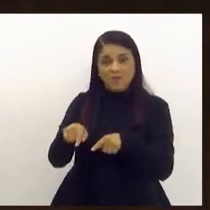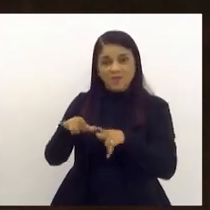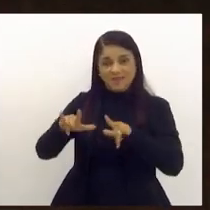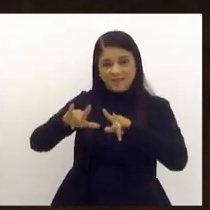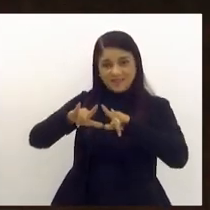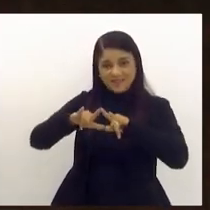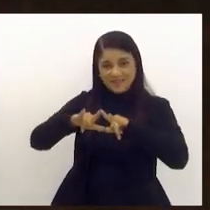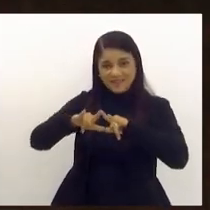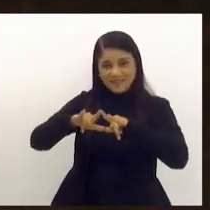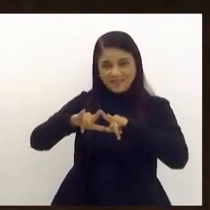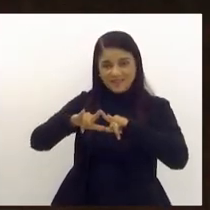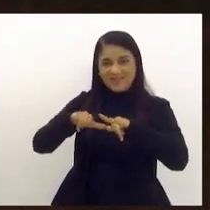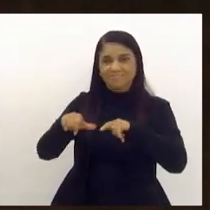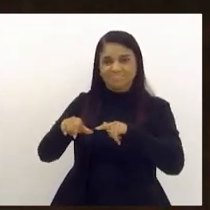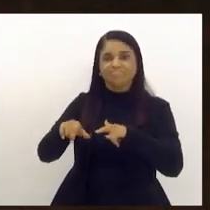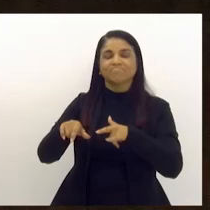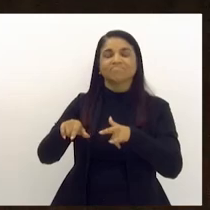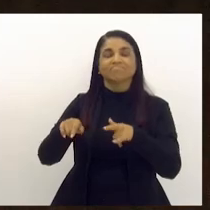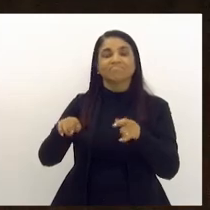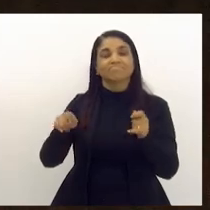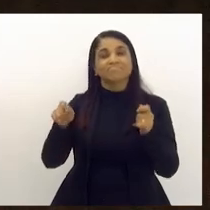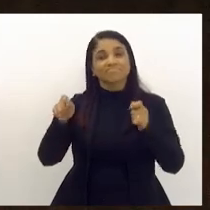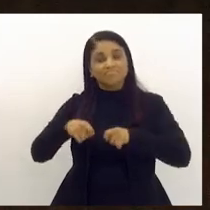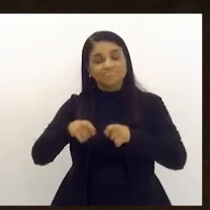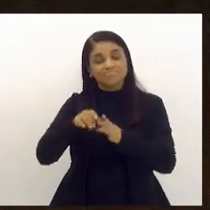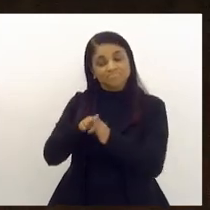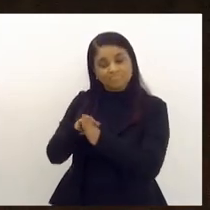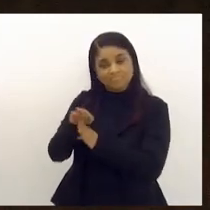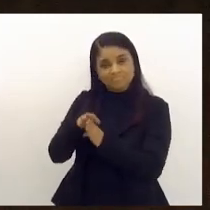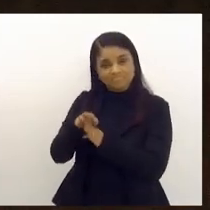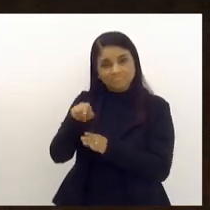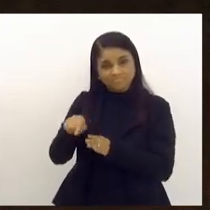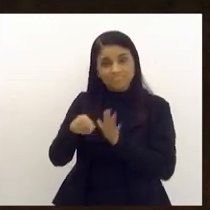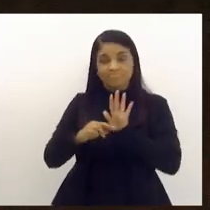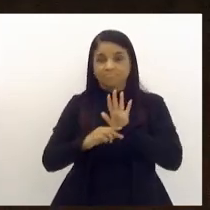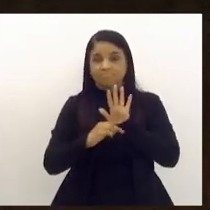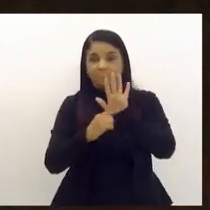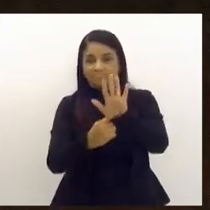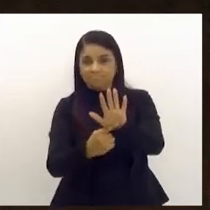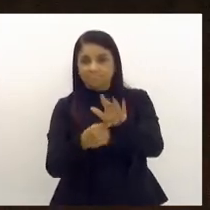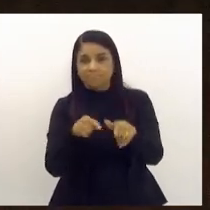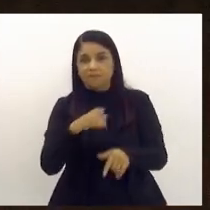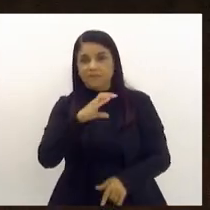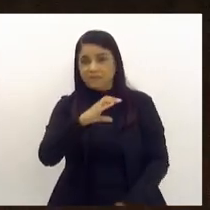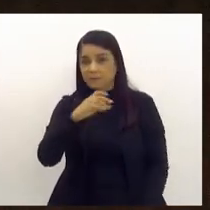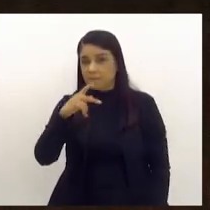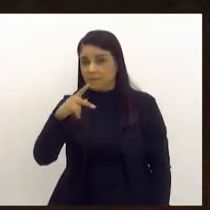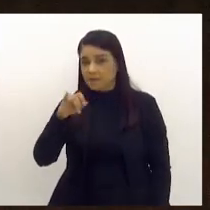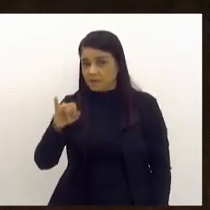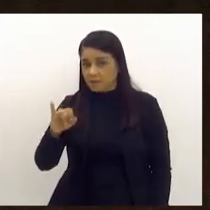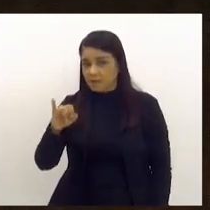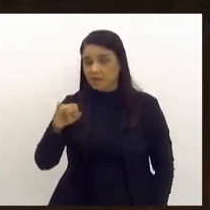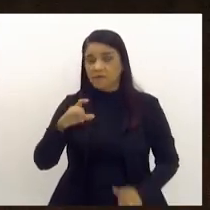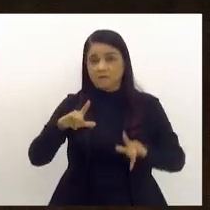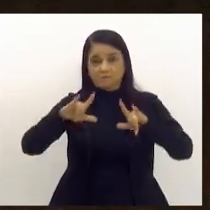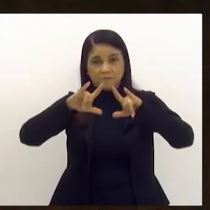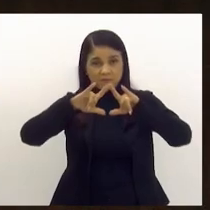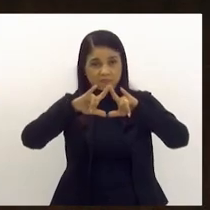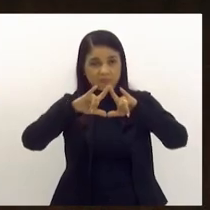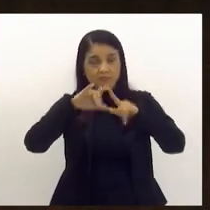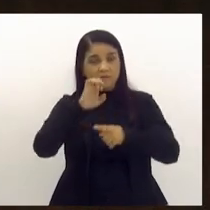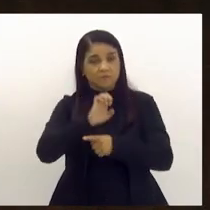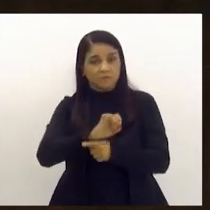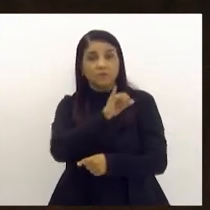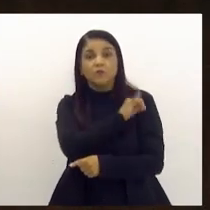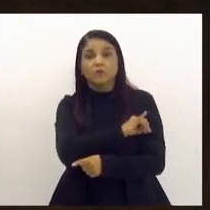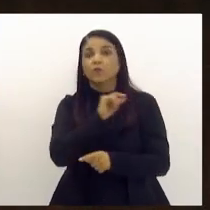está colocado e uma das recomendações apresentadas pela CPI das milícias no Estado do Rio de